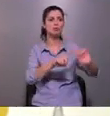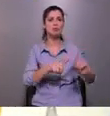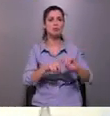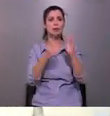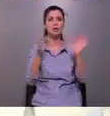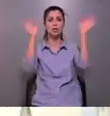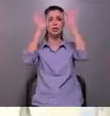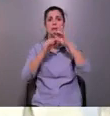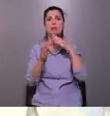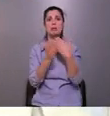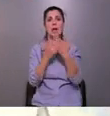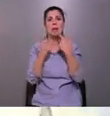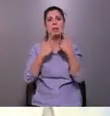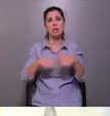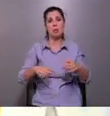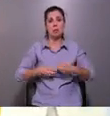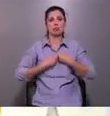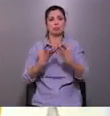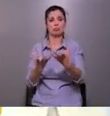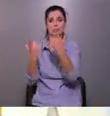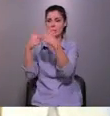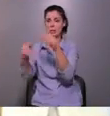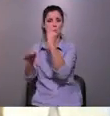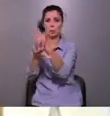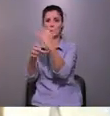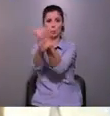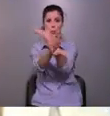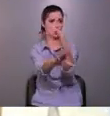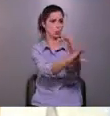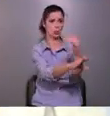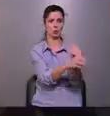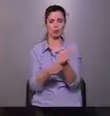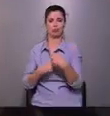lo Spirito dava loro il potere di esprimersi.